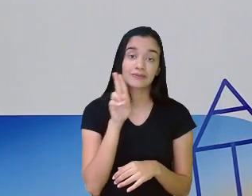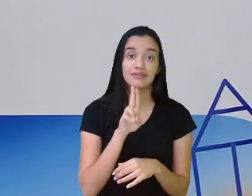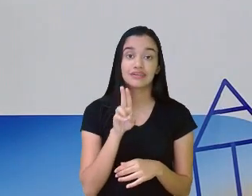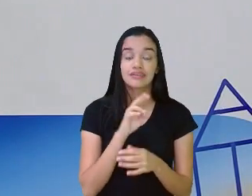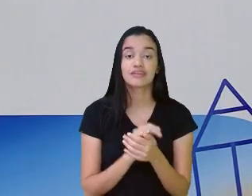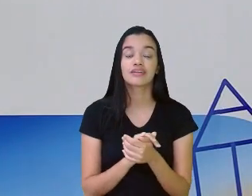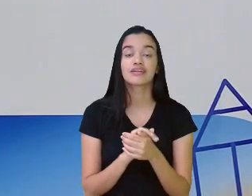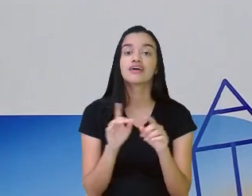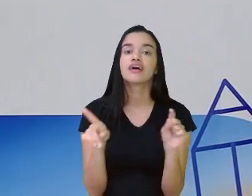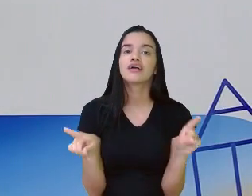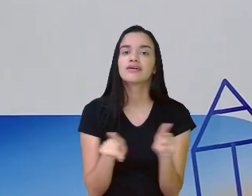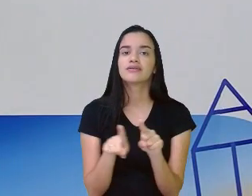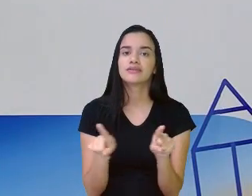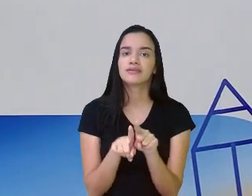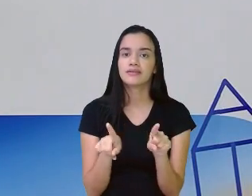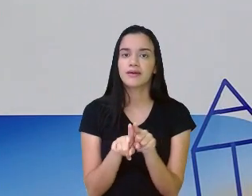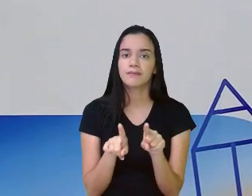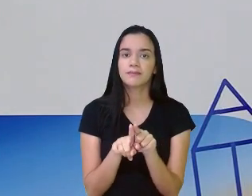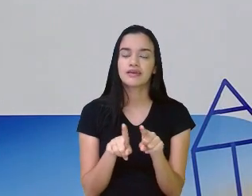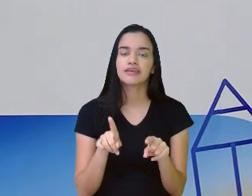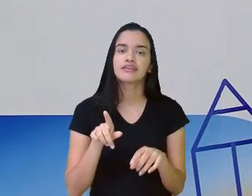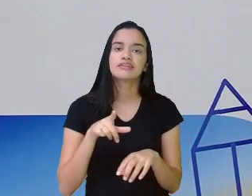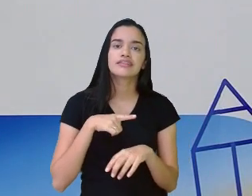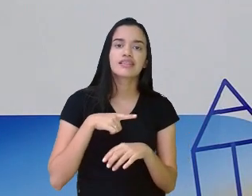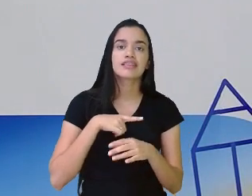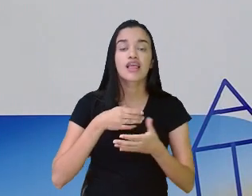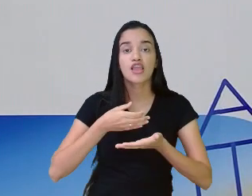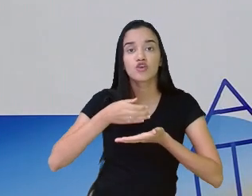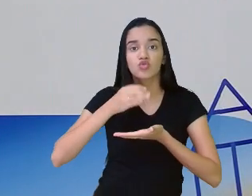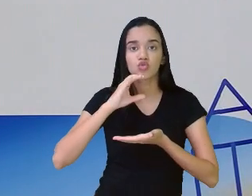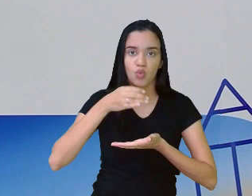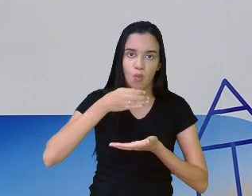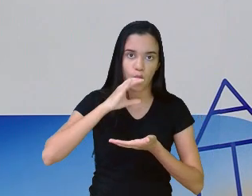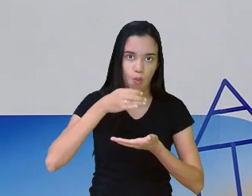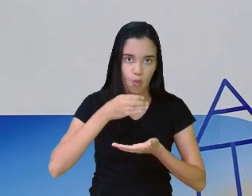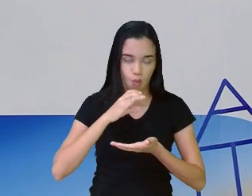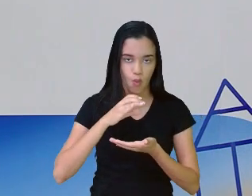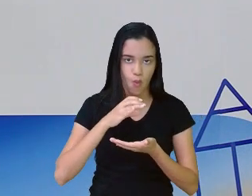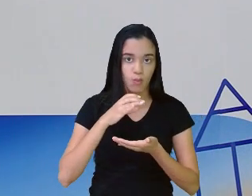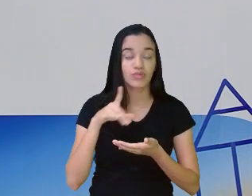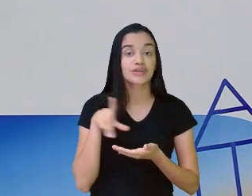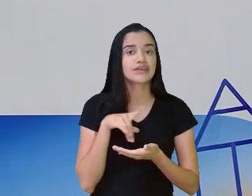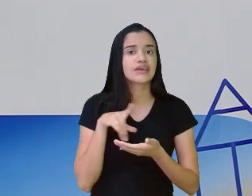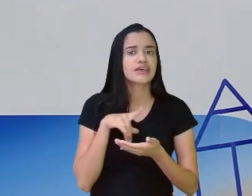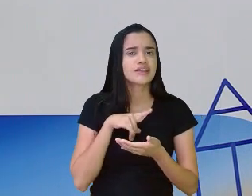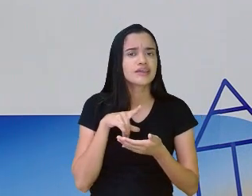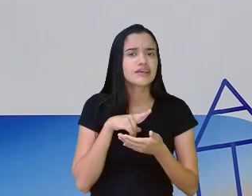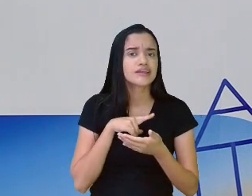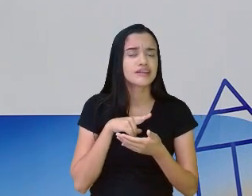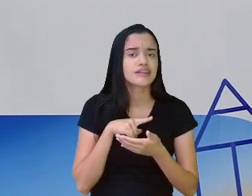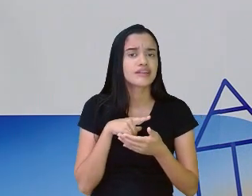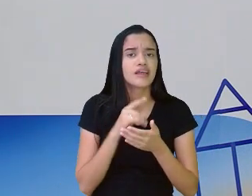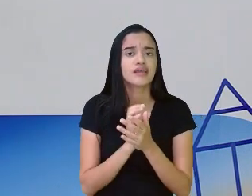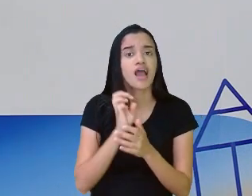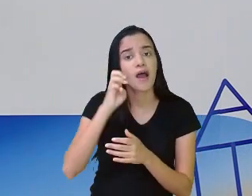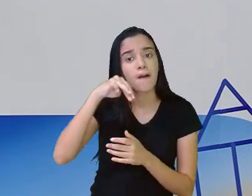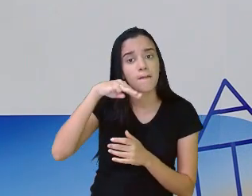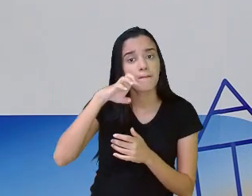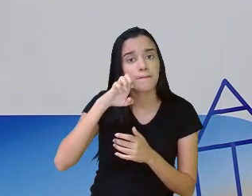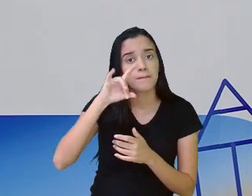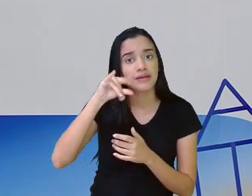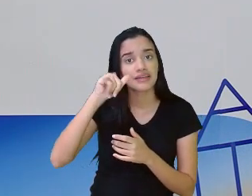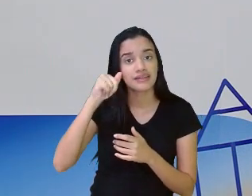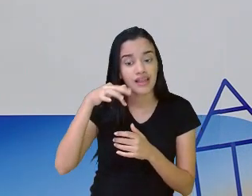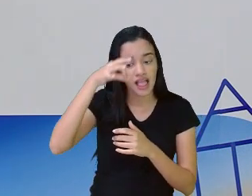demais. Inclusive, existem copos medidores que já te dão a medida exata a partir